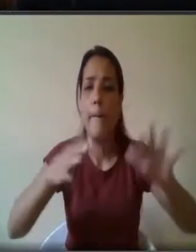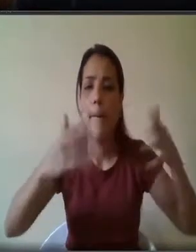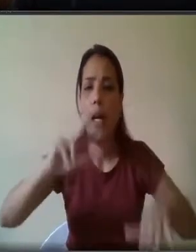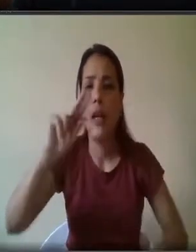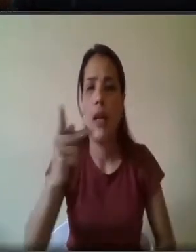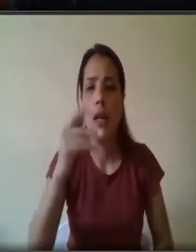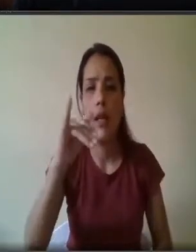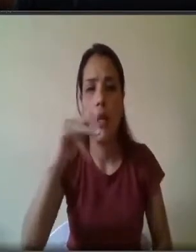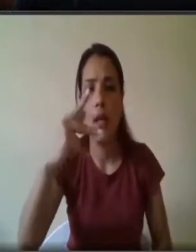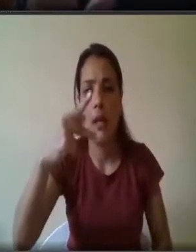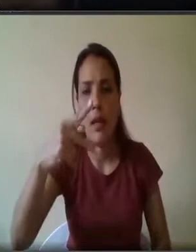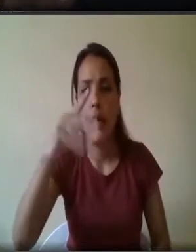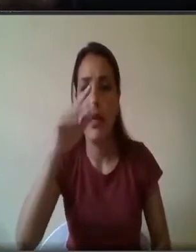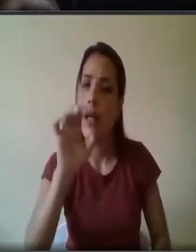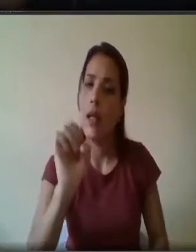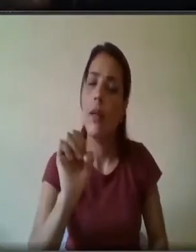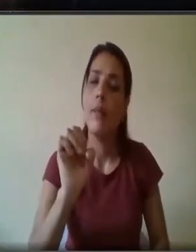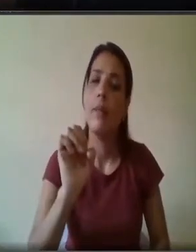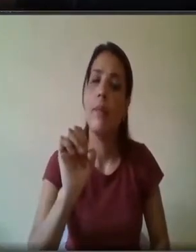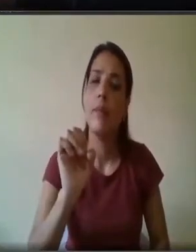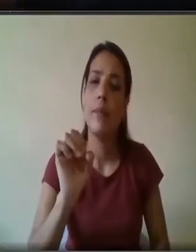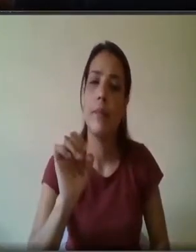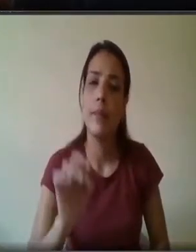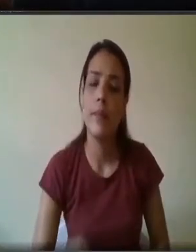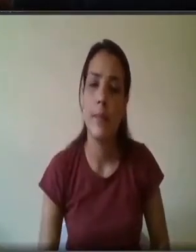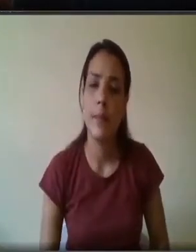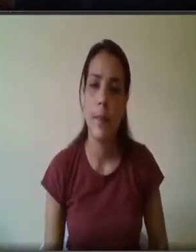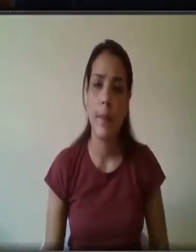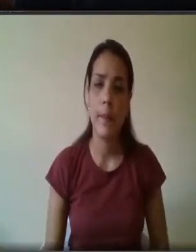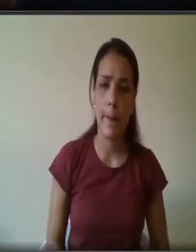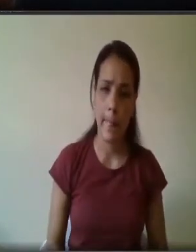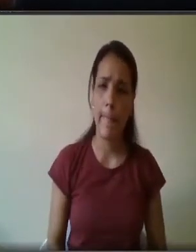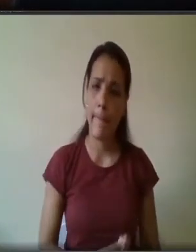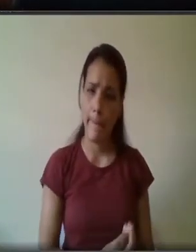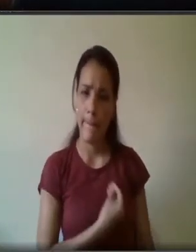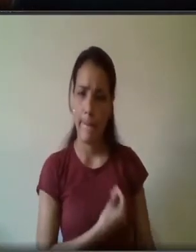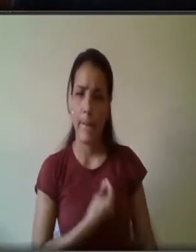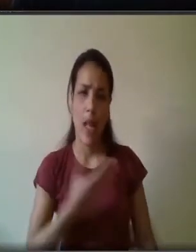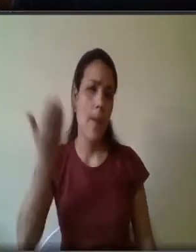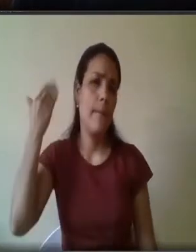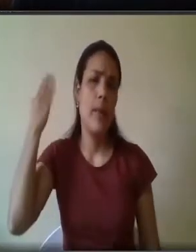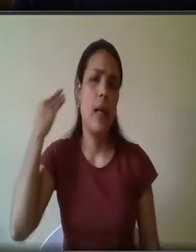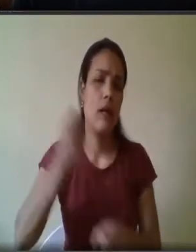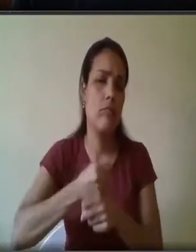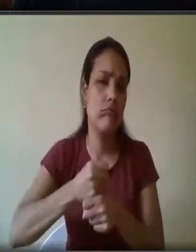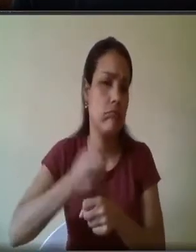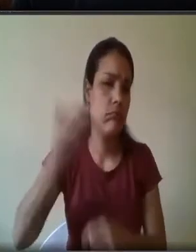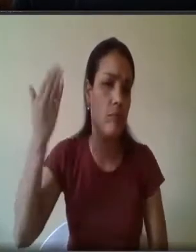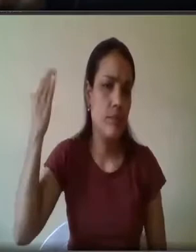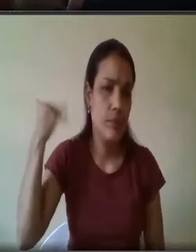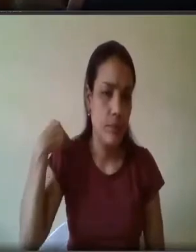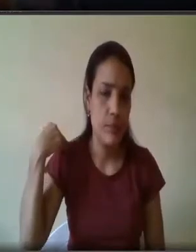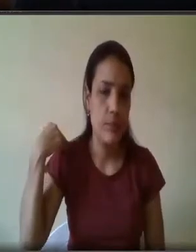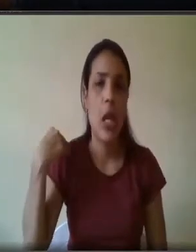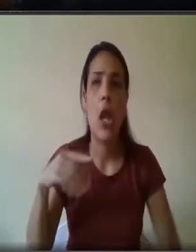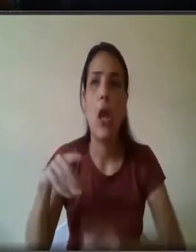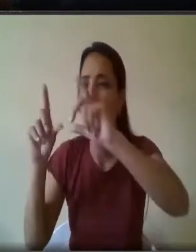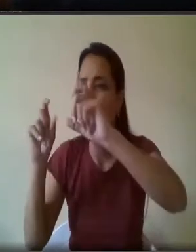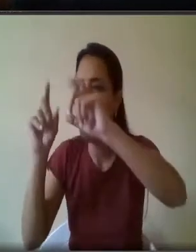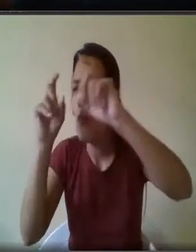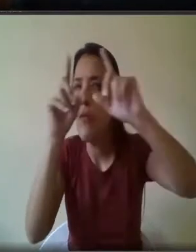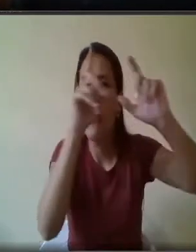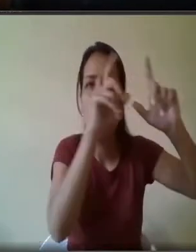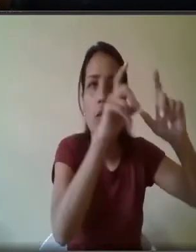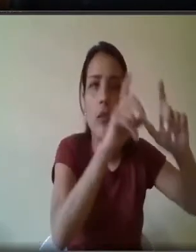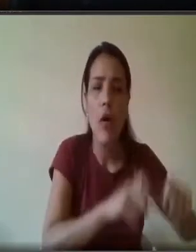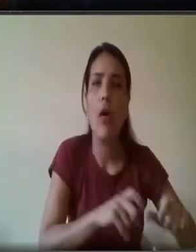vou lembrar daqui a pouco. Eu tive lá uns anos atrás fazendo umas fotos. É negócio de cinema, é perto de